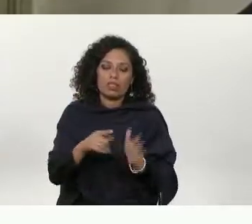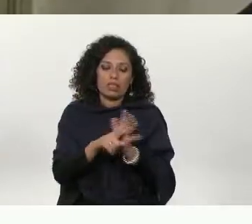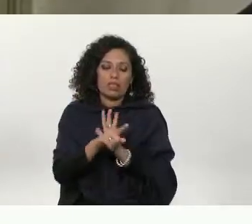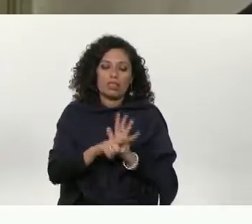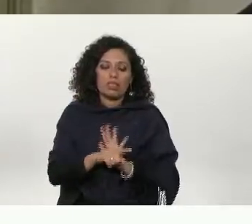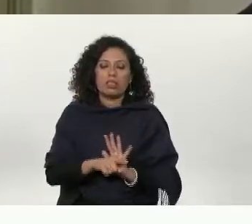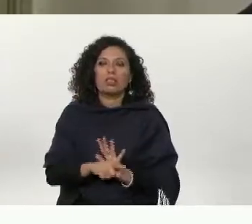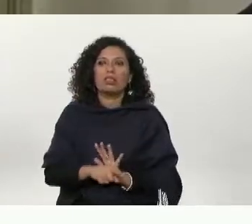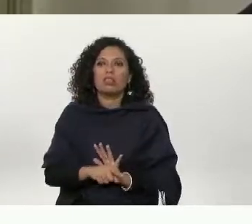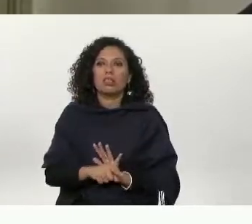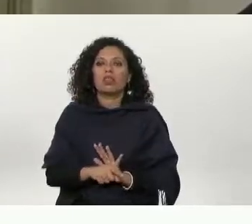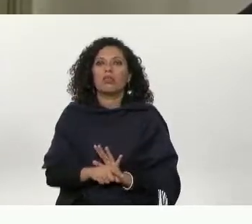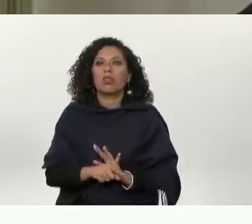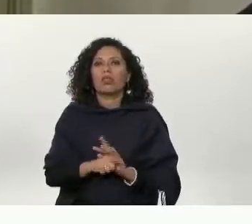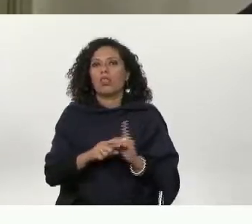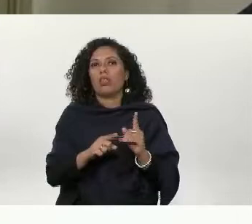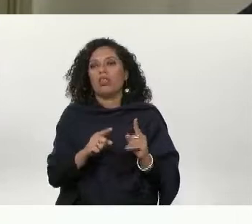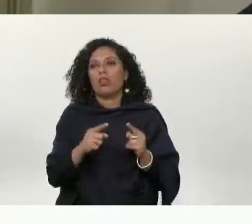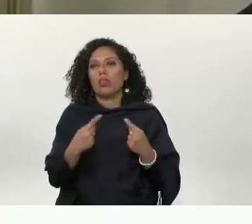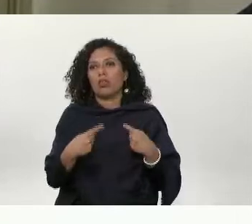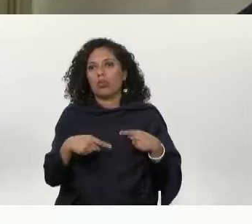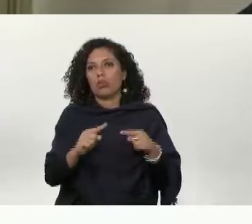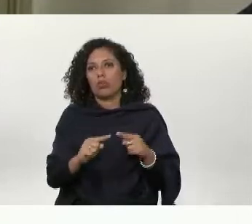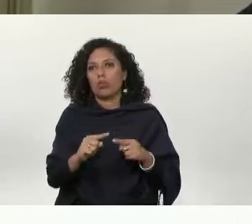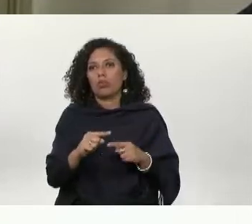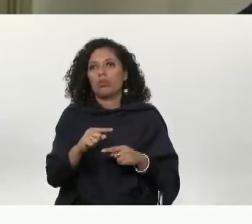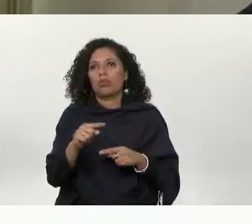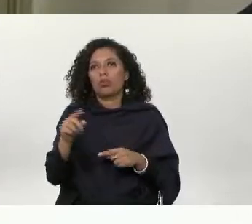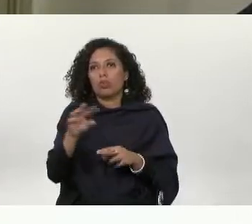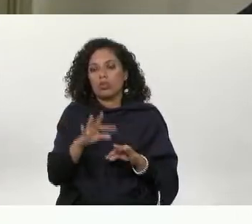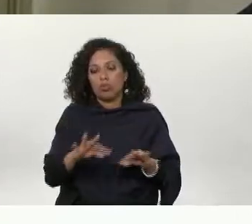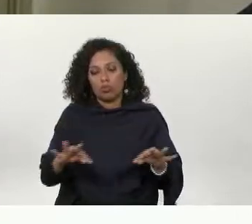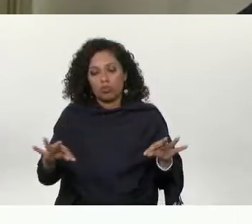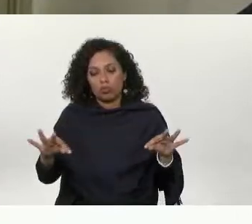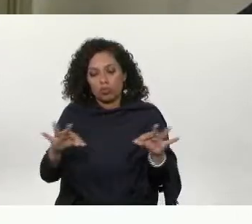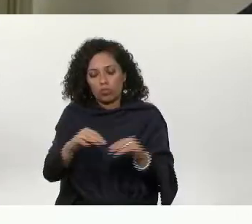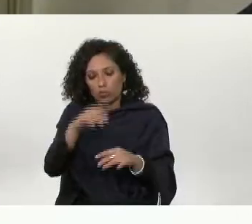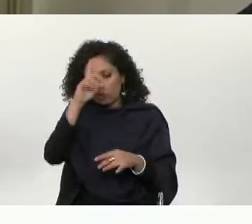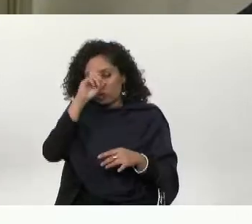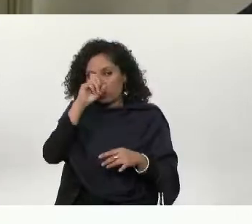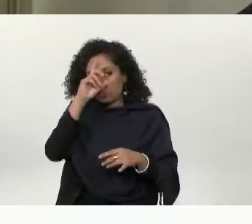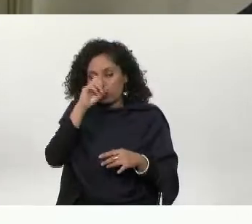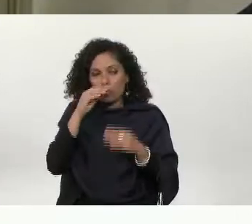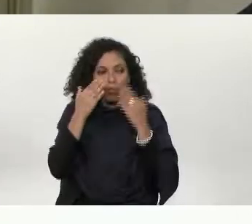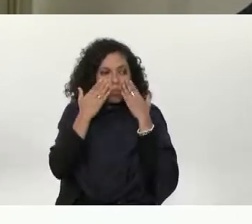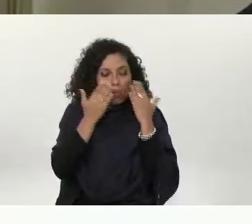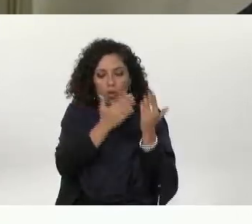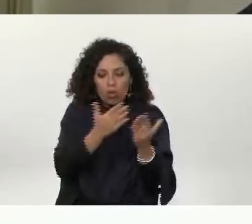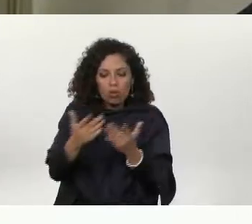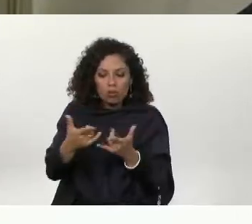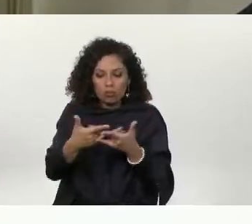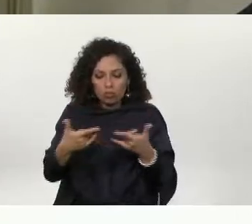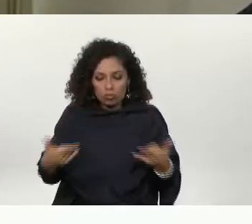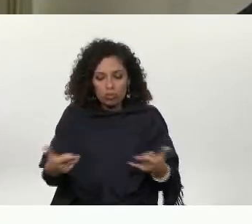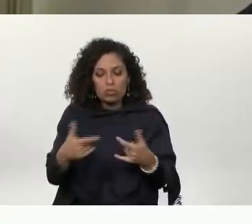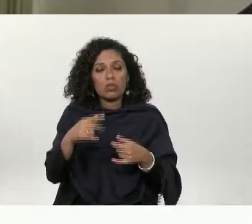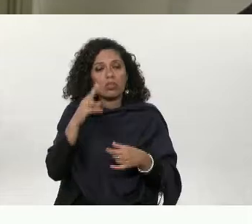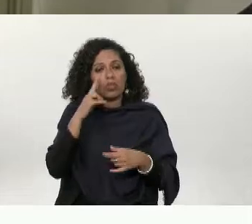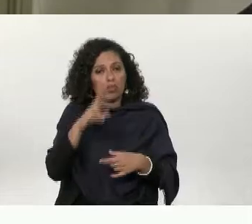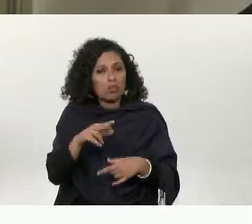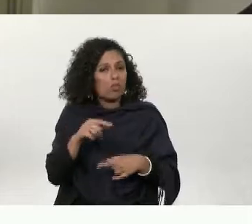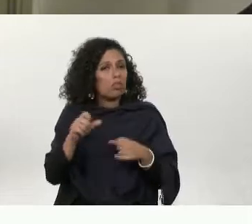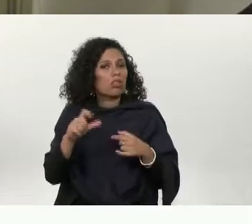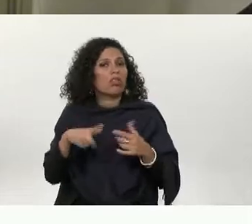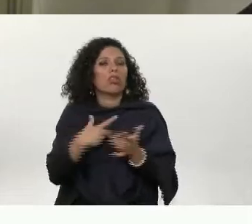verificar isso como acusação, e eu levei ela durante todo o hospital, mostrei a todas as enfermarias a ela, e ela viu que realmente isso não